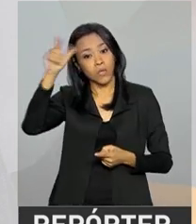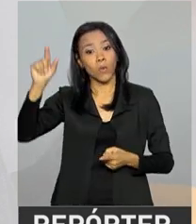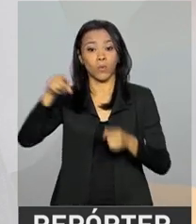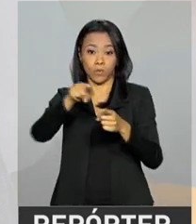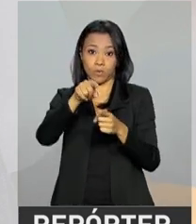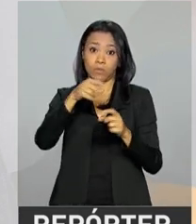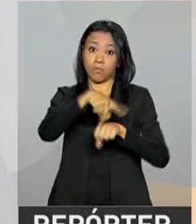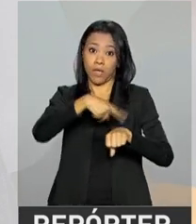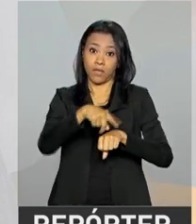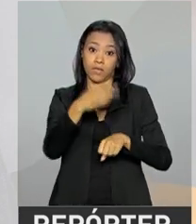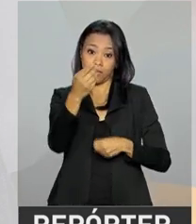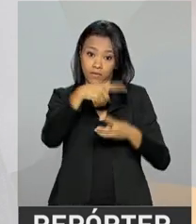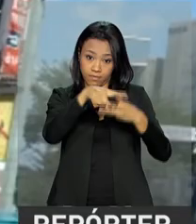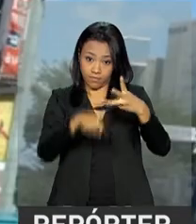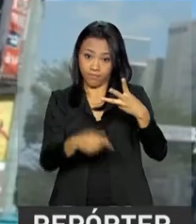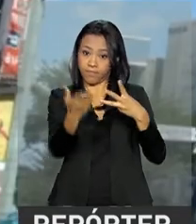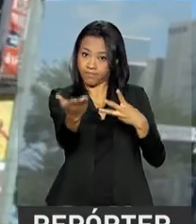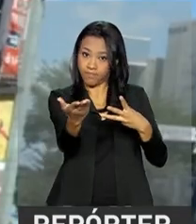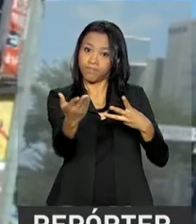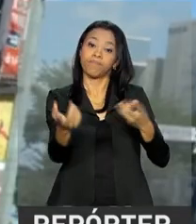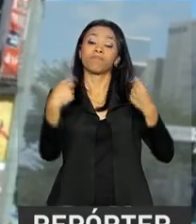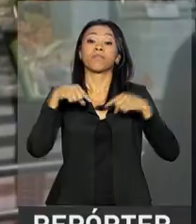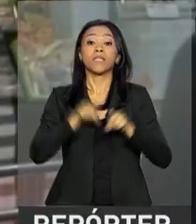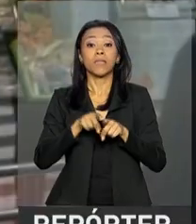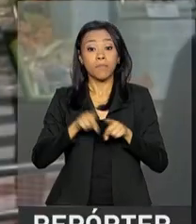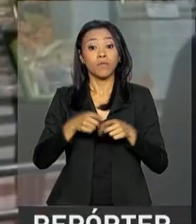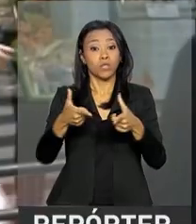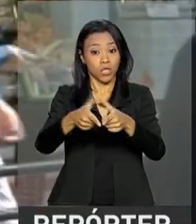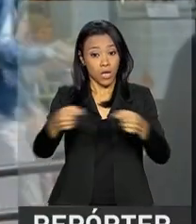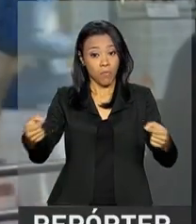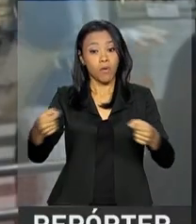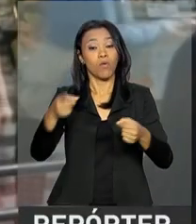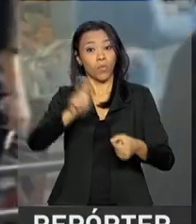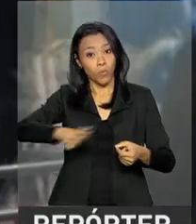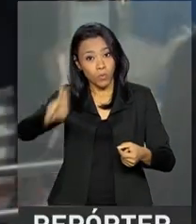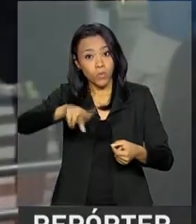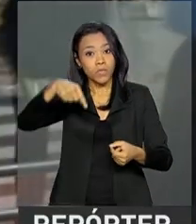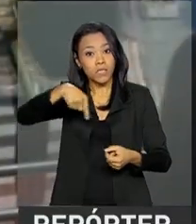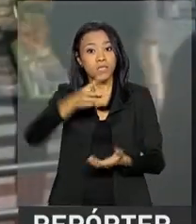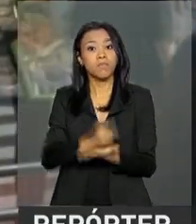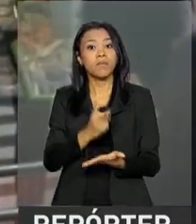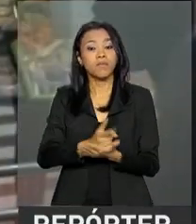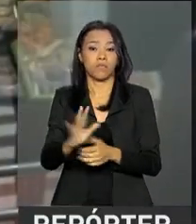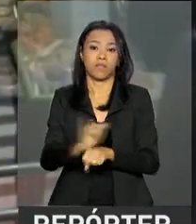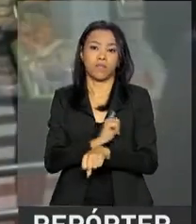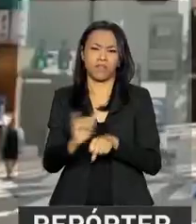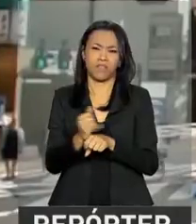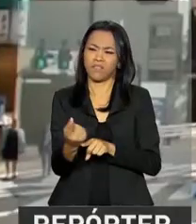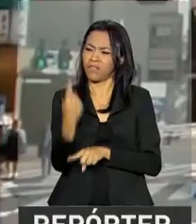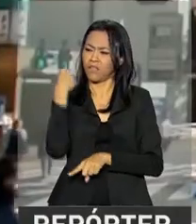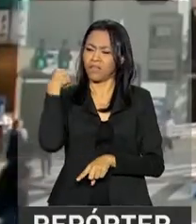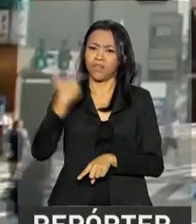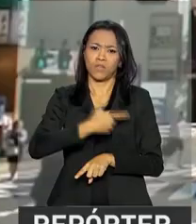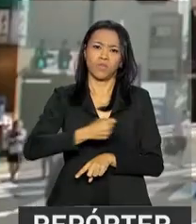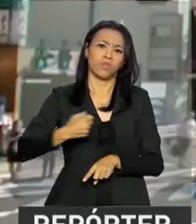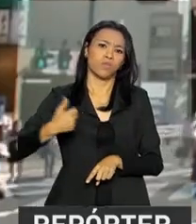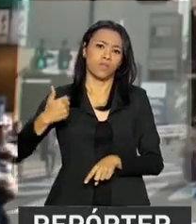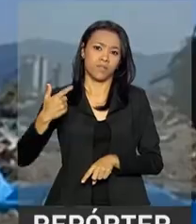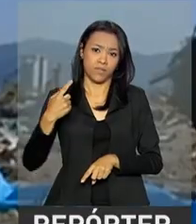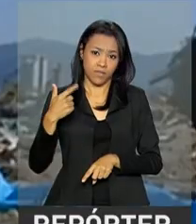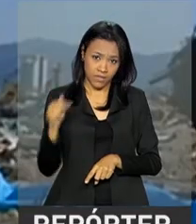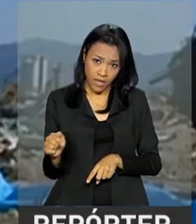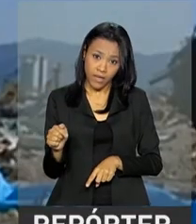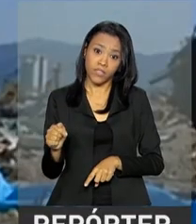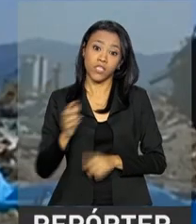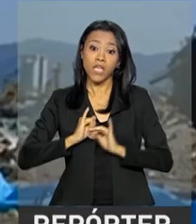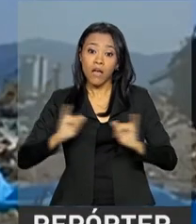Canadá, Chile e Bélgica. O Japão também manda mensagens com esse tipo de alerta desde 2007 e avisa quando há terremotos